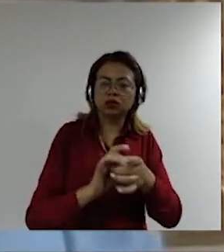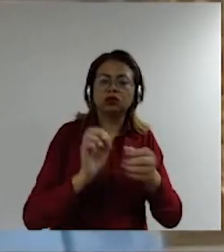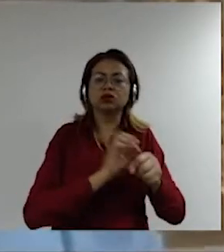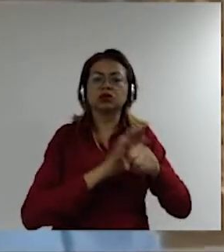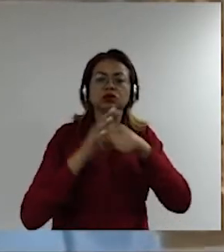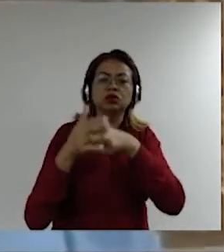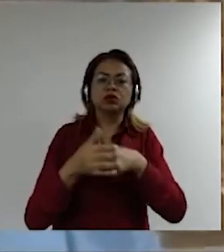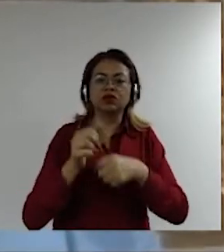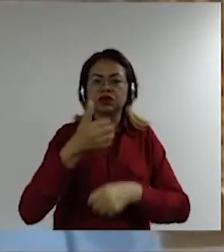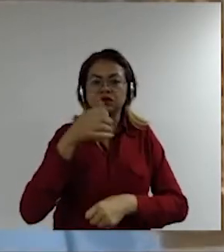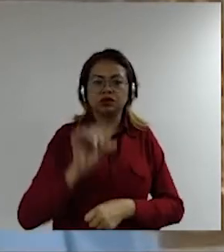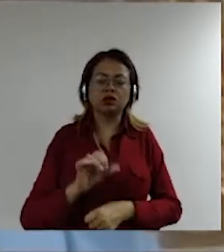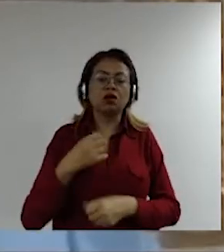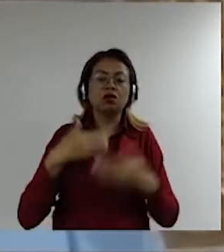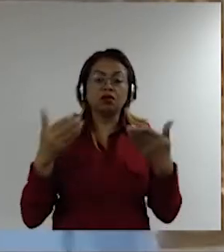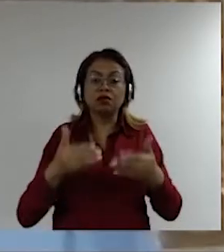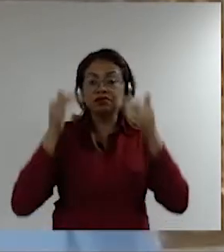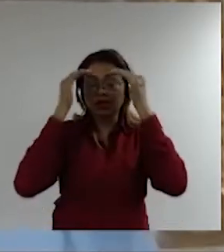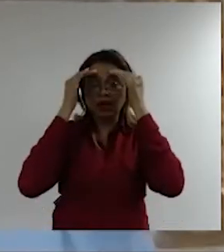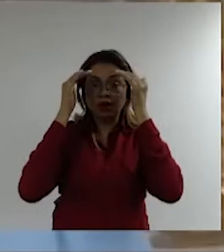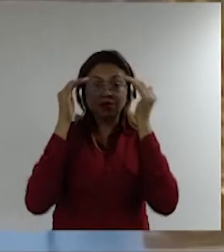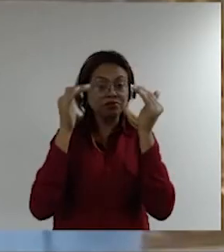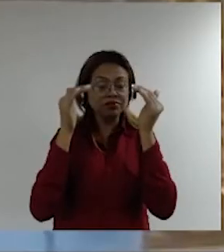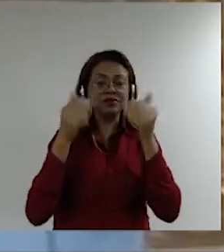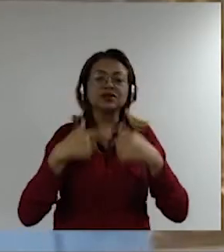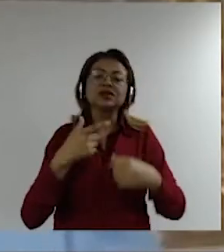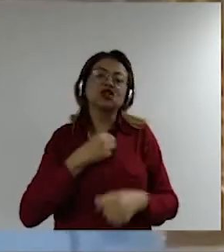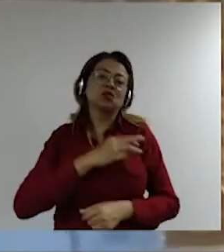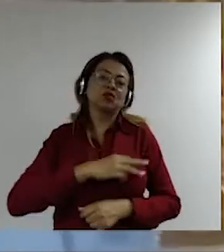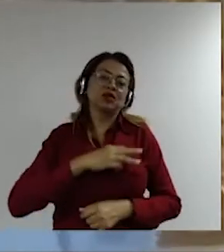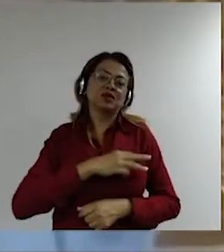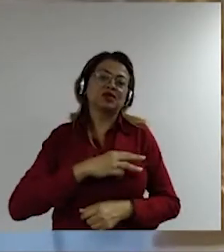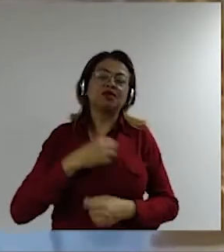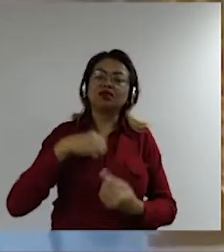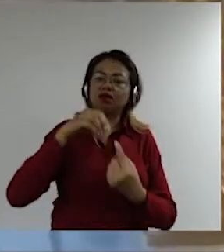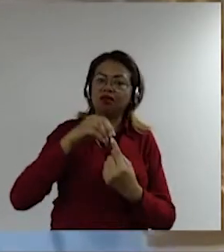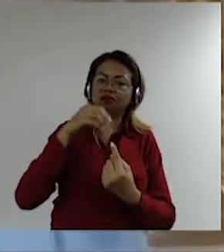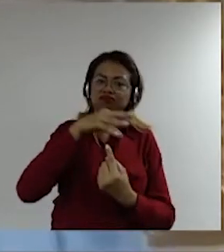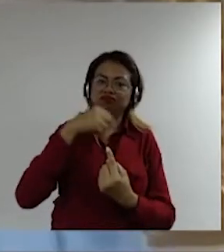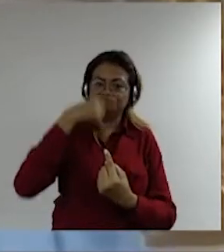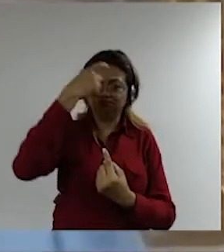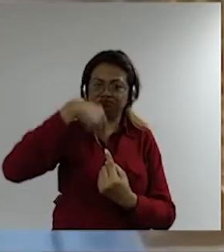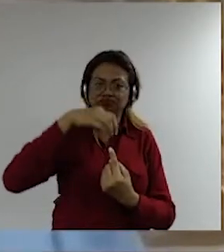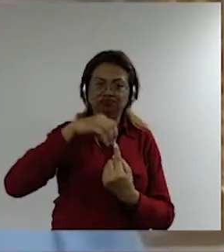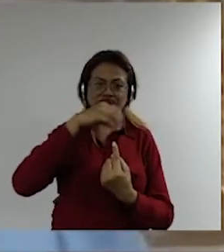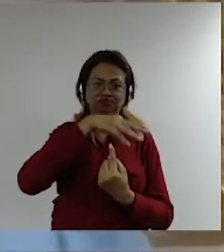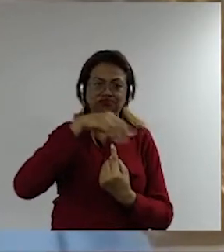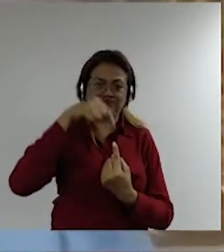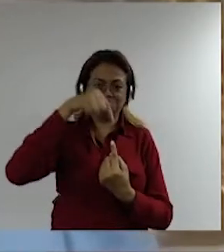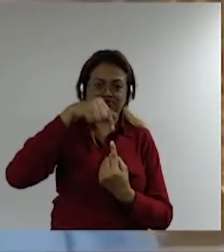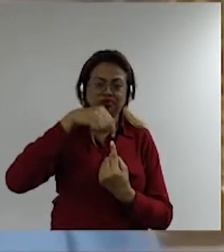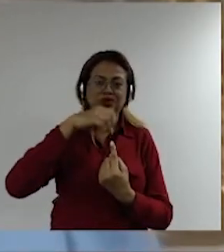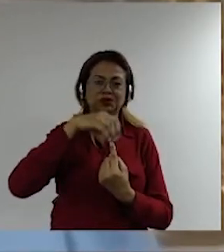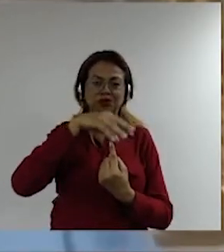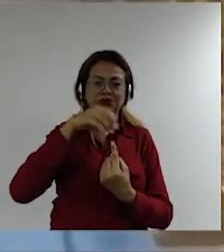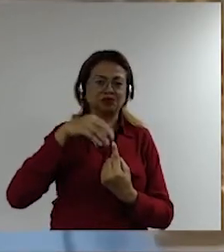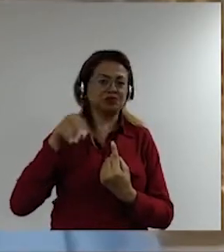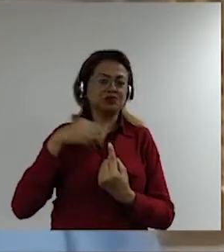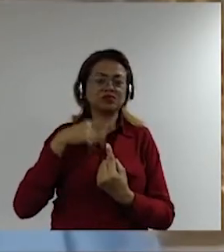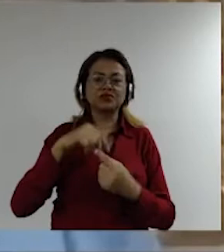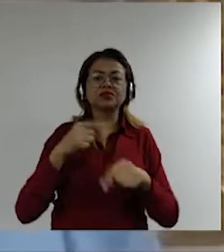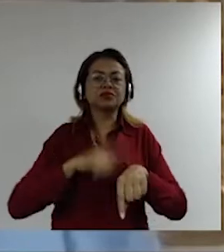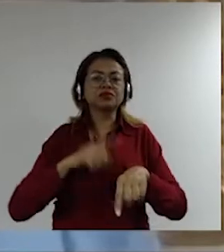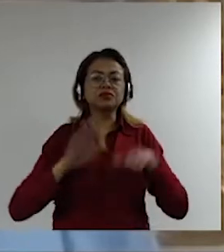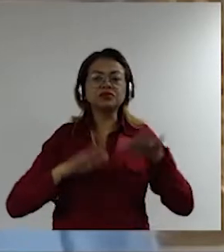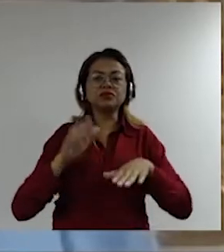Covid-19. E terei a honrada missão de moderar esse momento de reflexão sobre a educação no nosso país. Temos mais ou menos